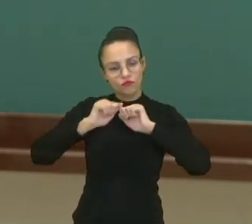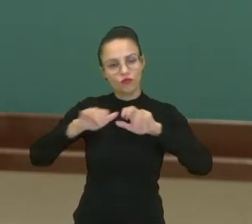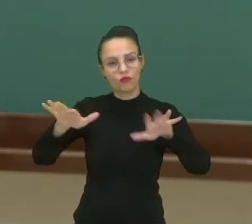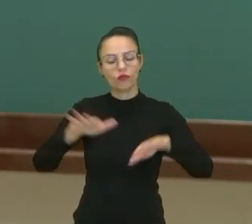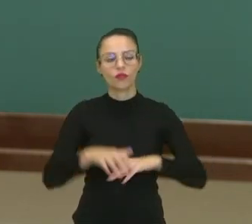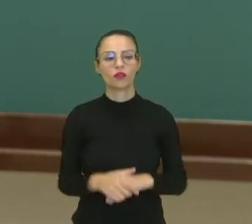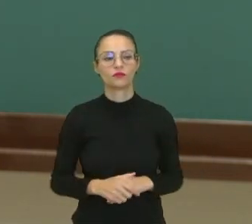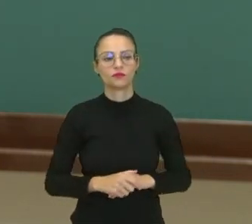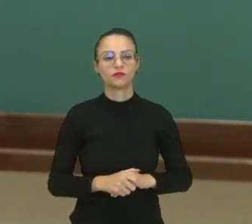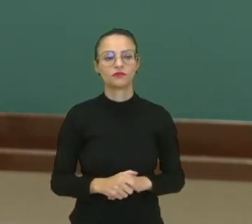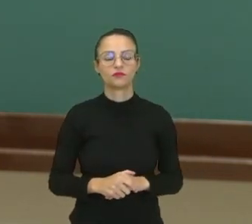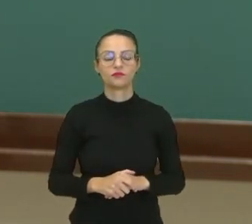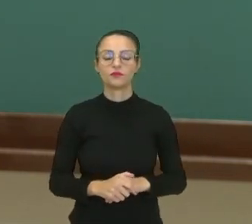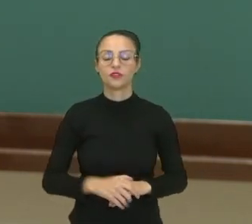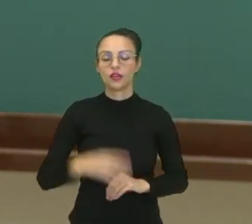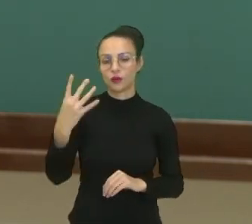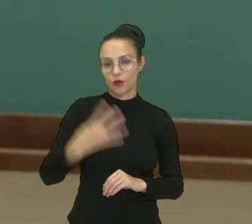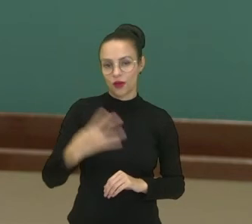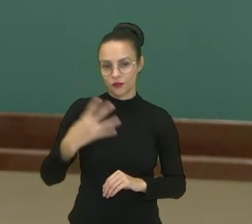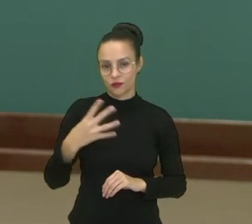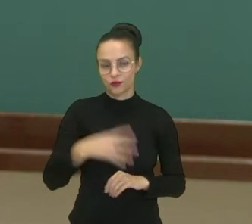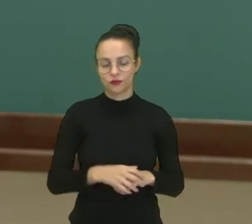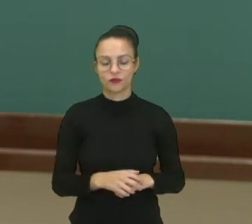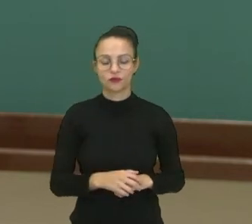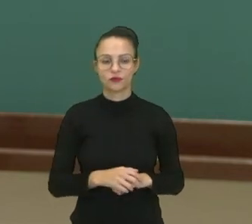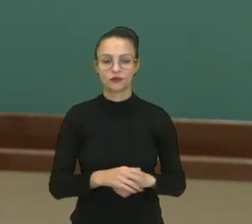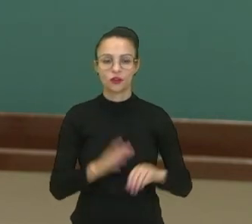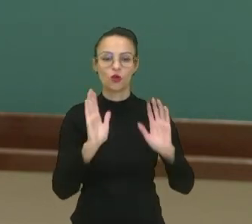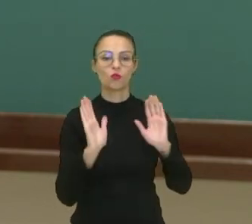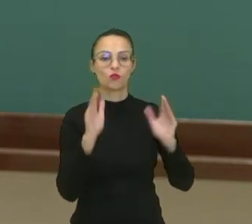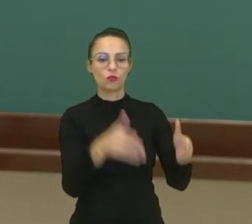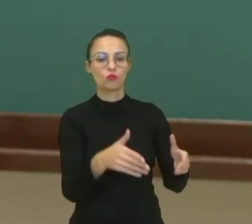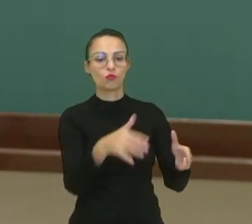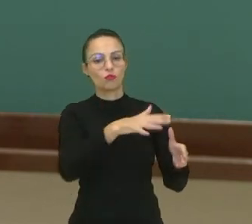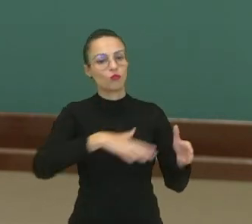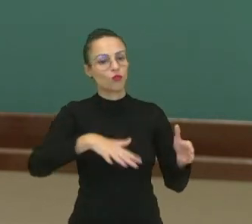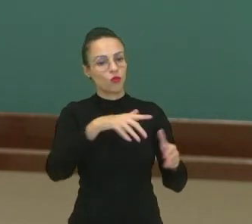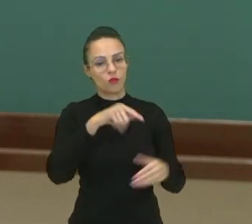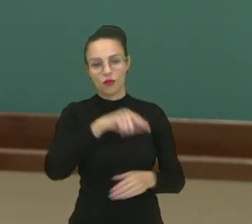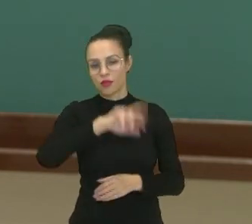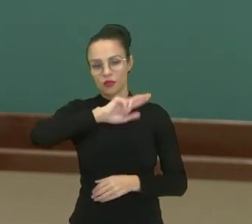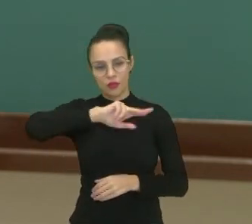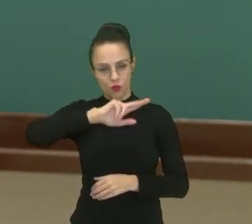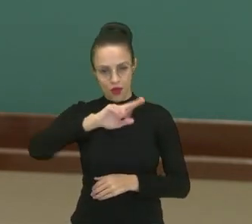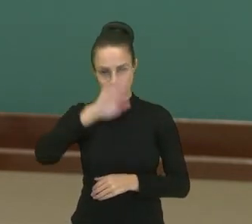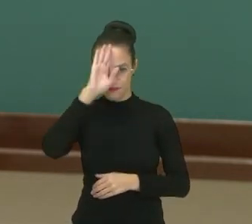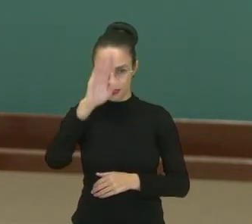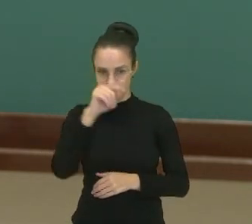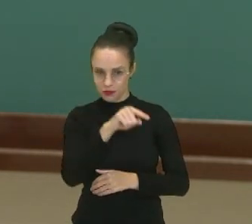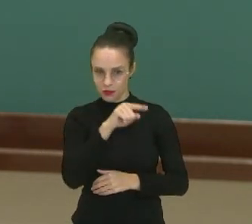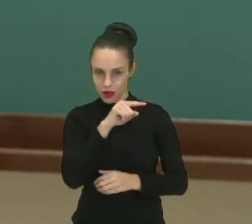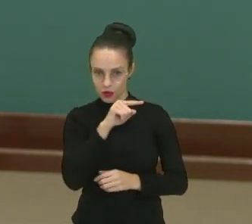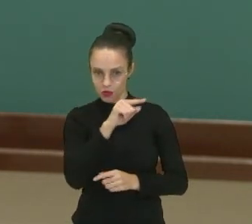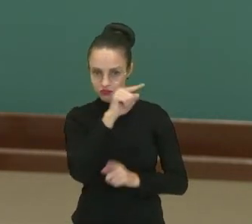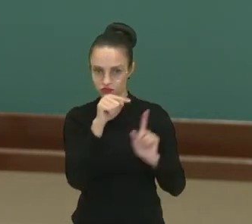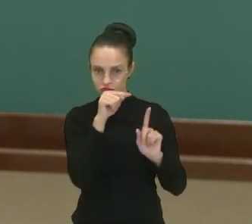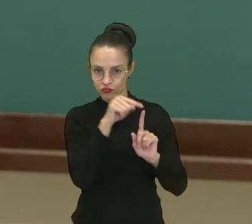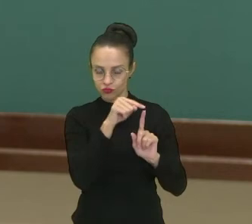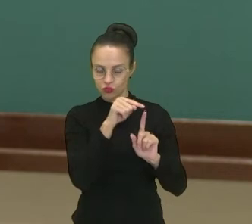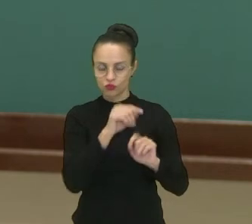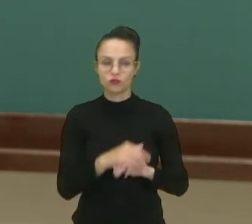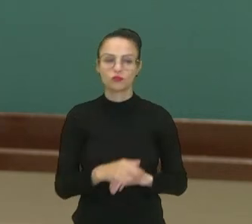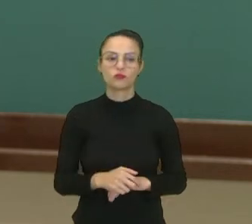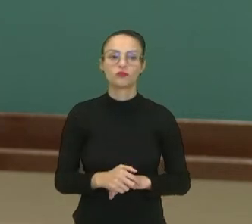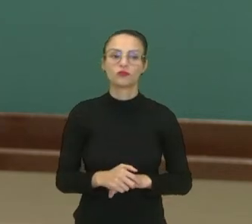persuadir. 4. O público não foi um elemento decisivo na elaboração da propaganda?